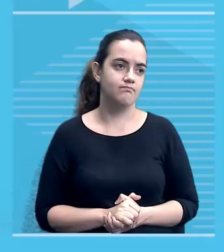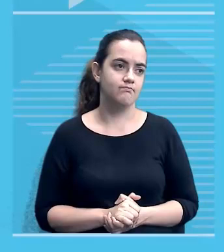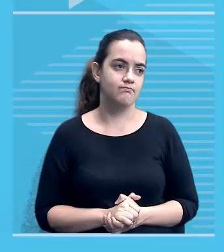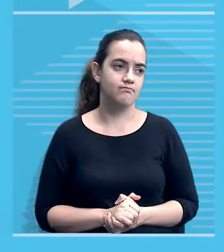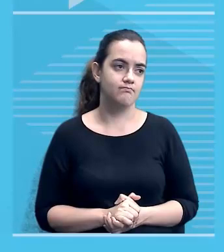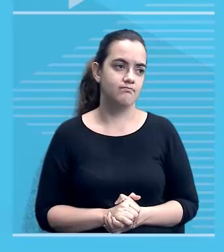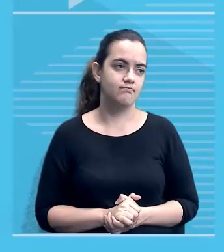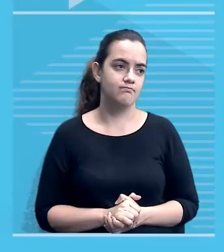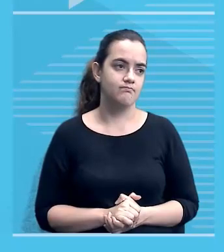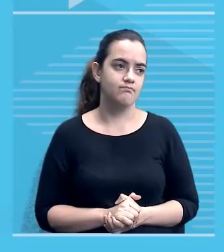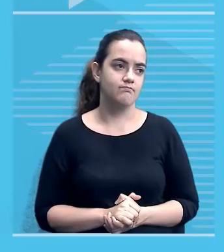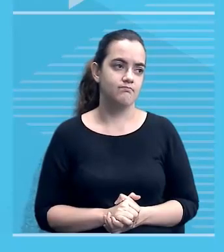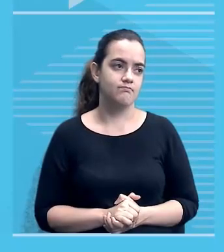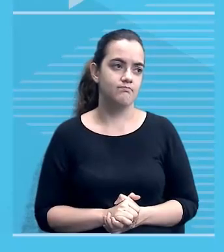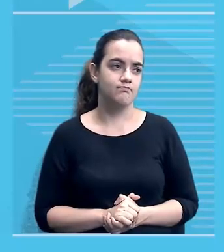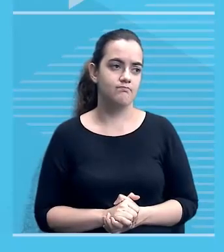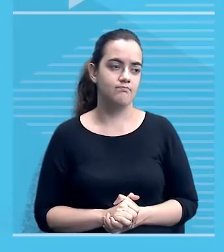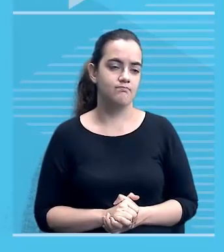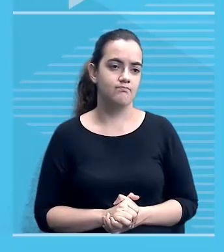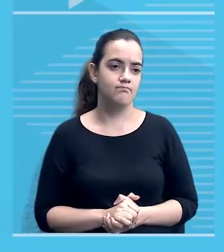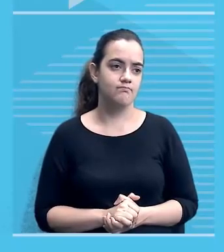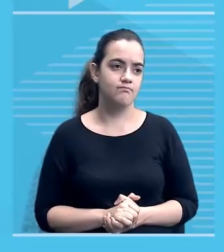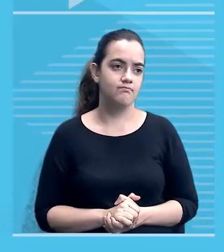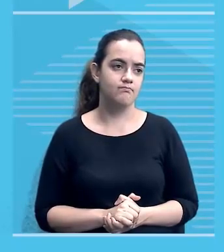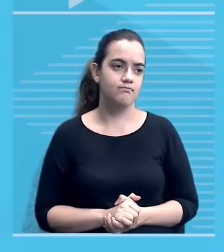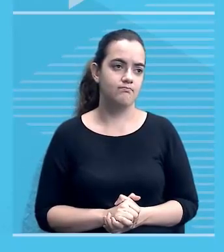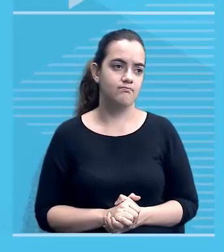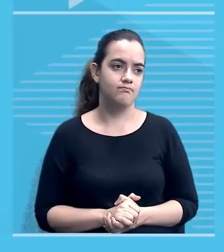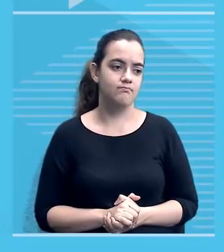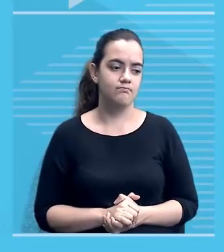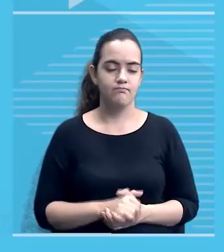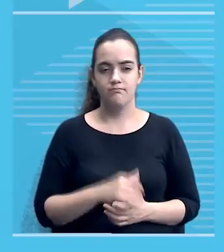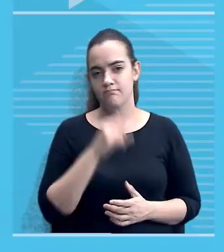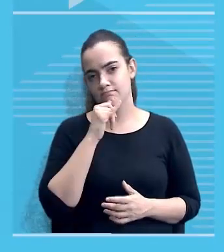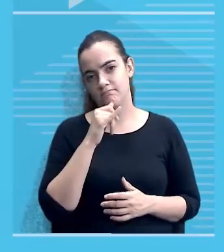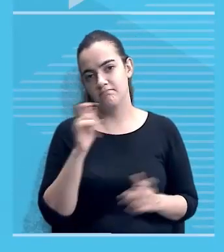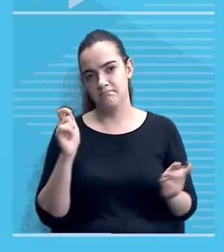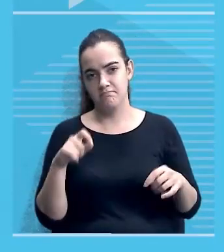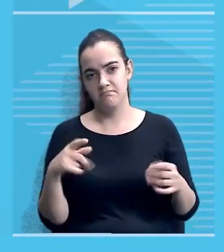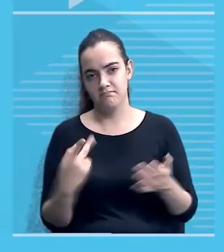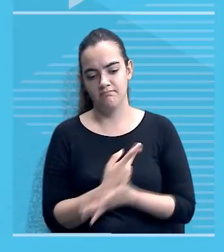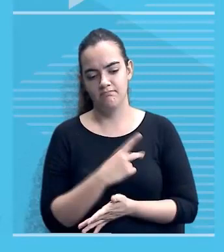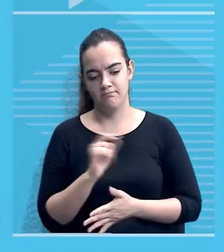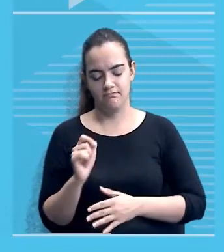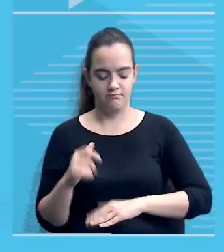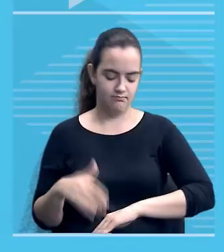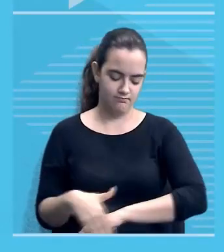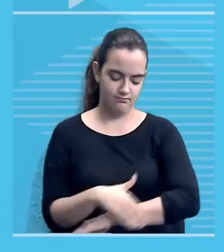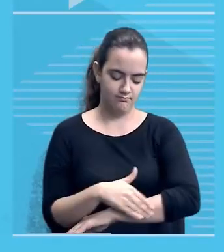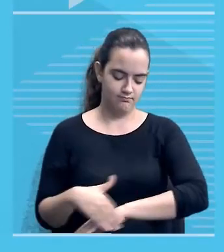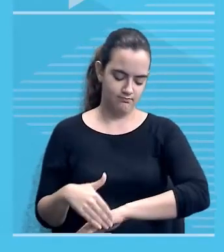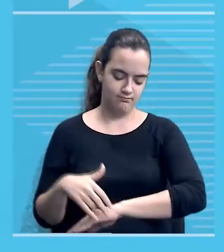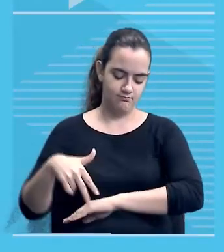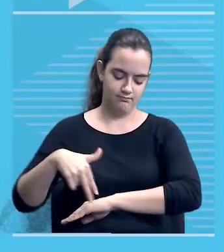rua uma avenida tu pode estar de um lado de uma avenida tu tá numa cidade tu atravessou aquela